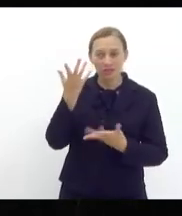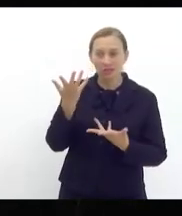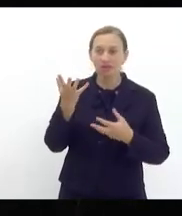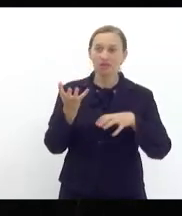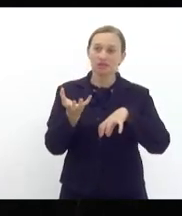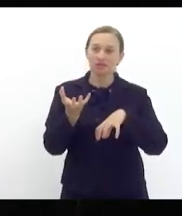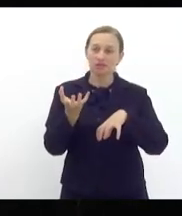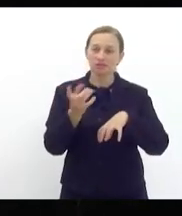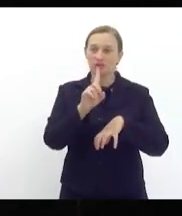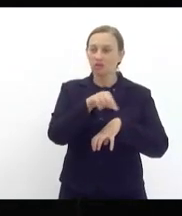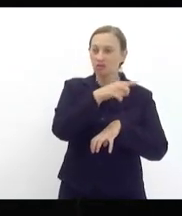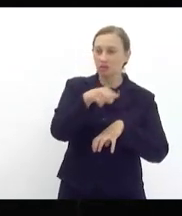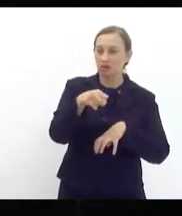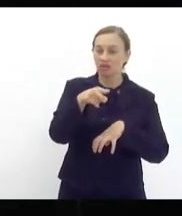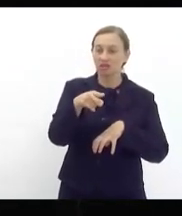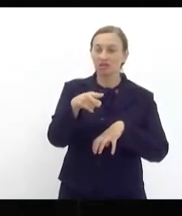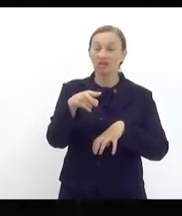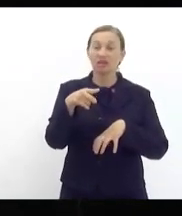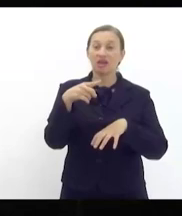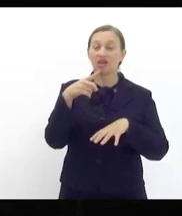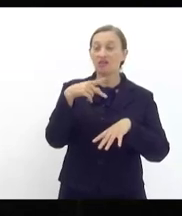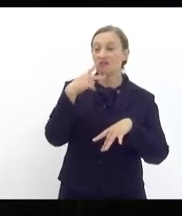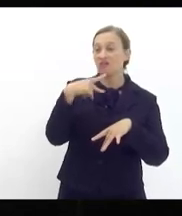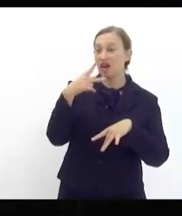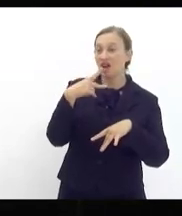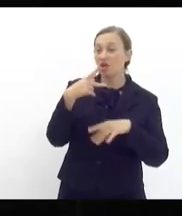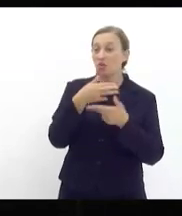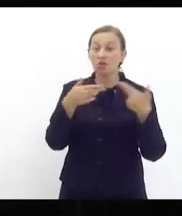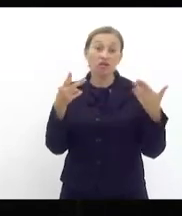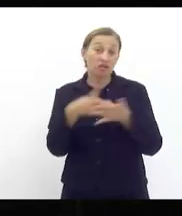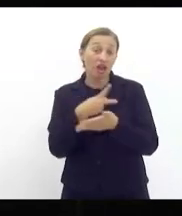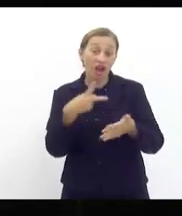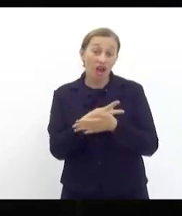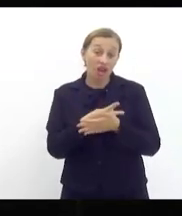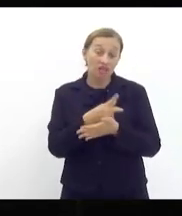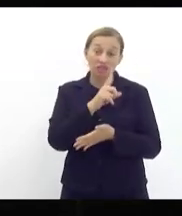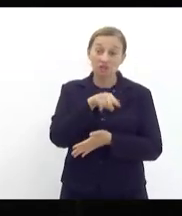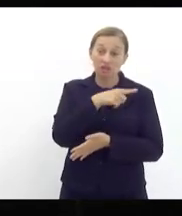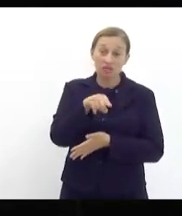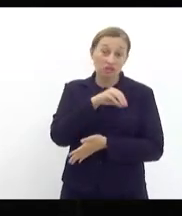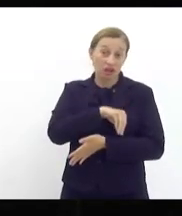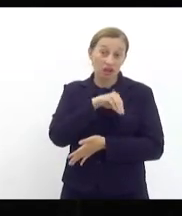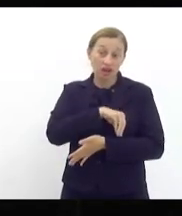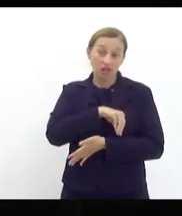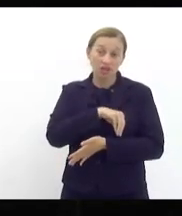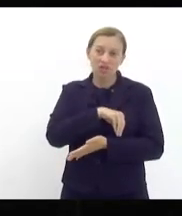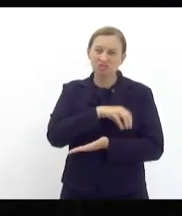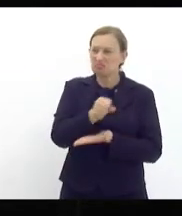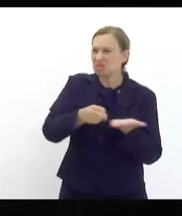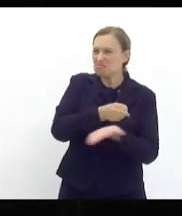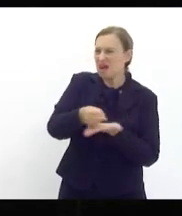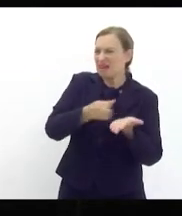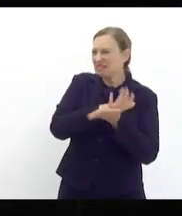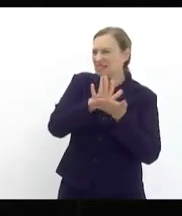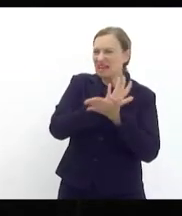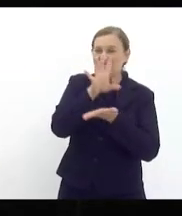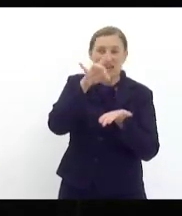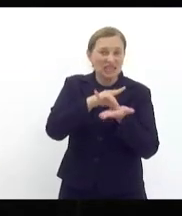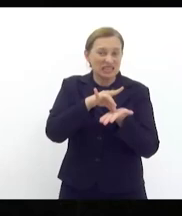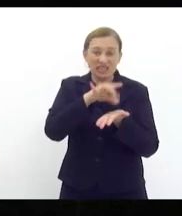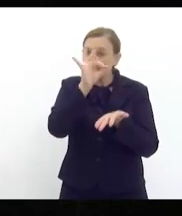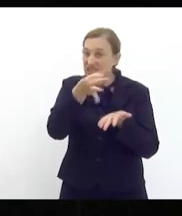salário de quem fala bobagem asneira coisas absurdas infundadas que não tem fundamento na realidade